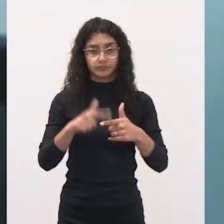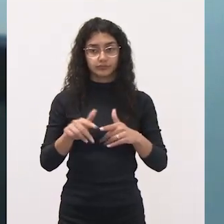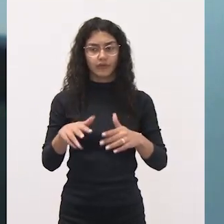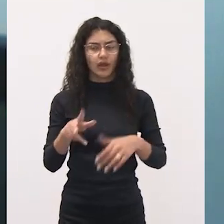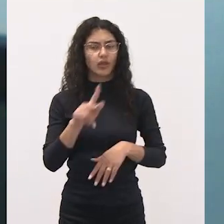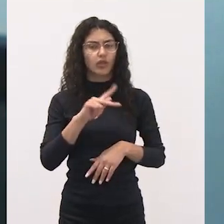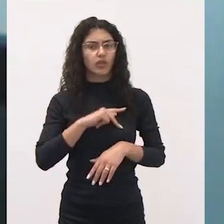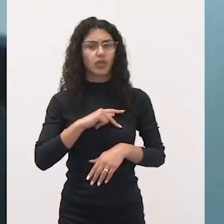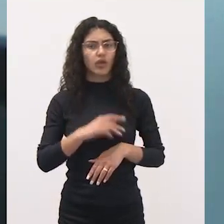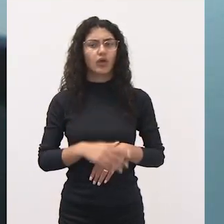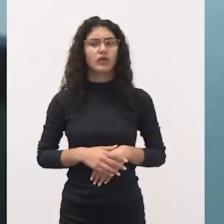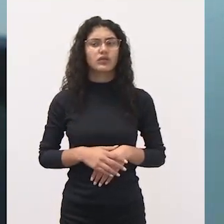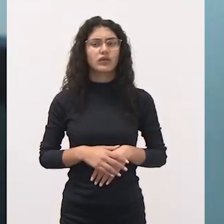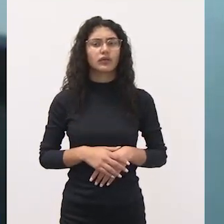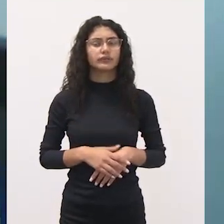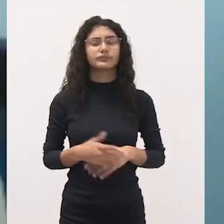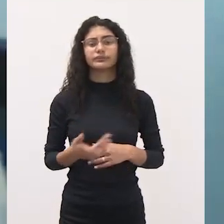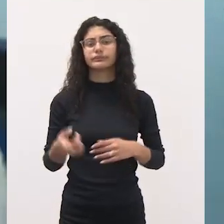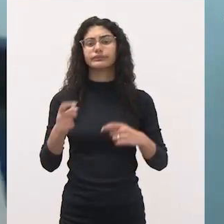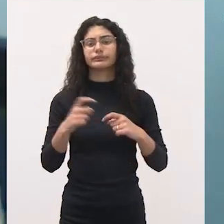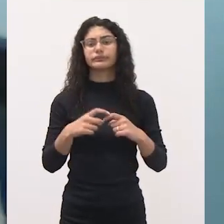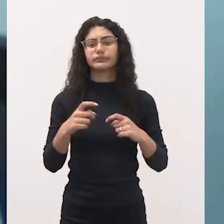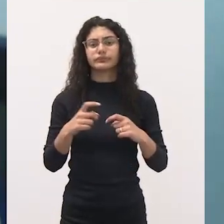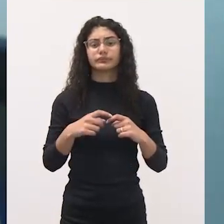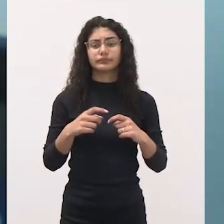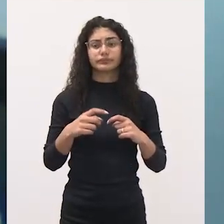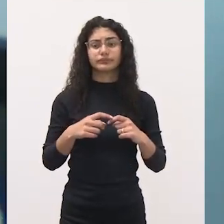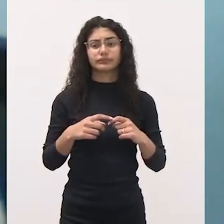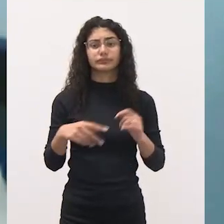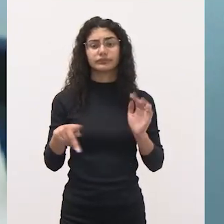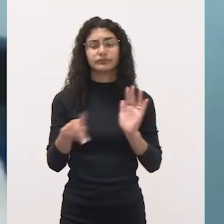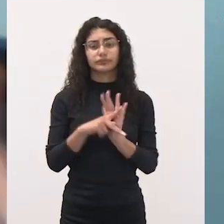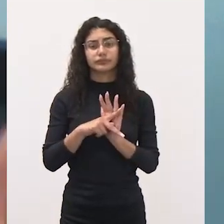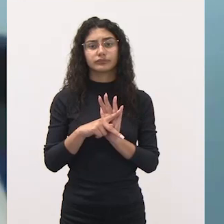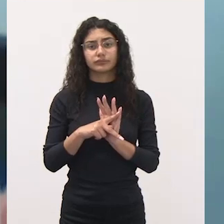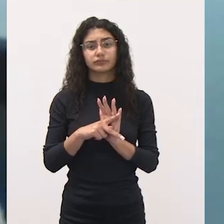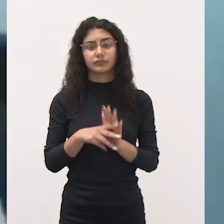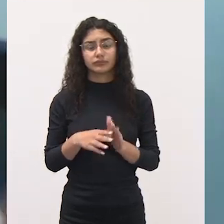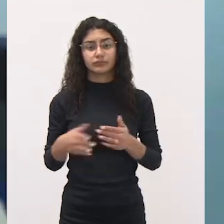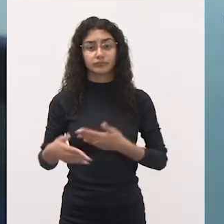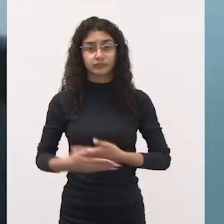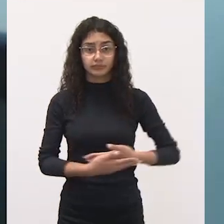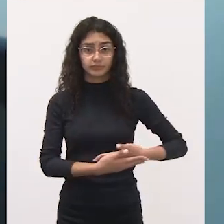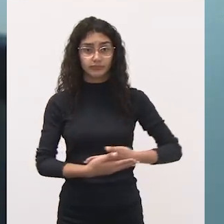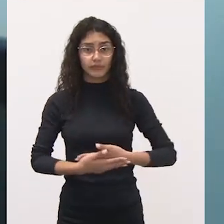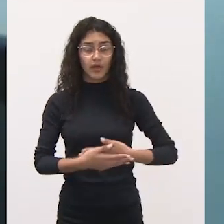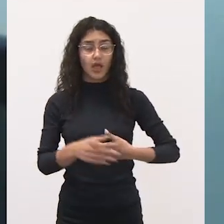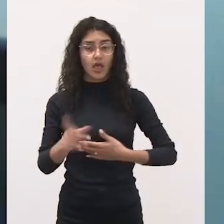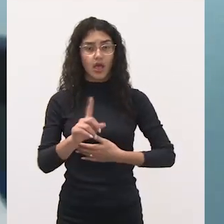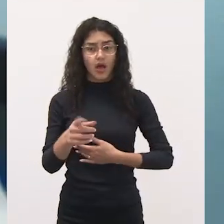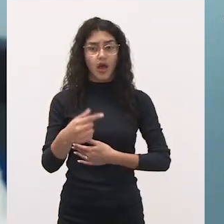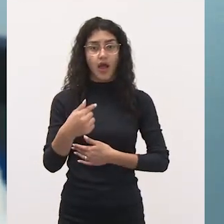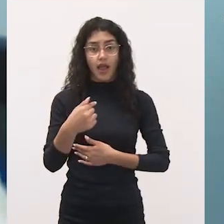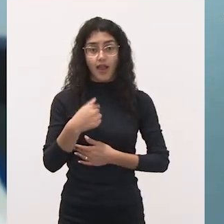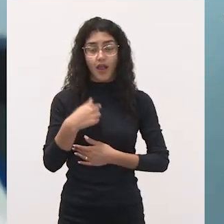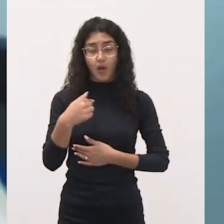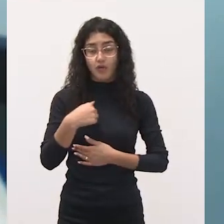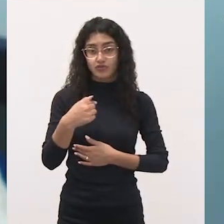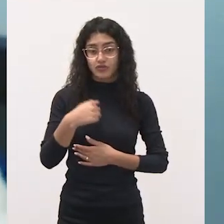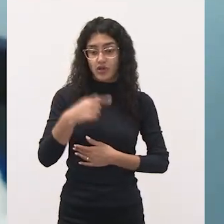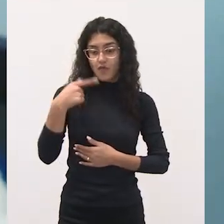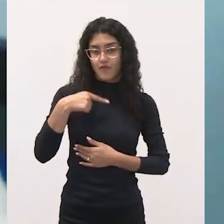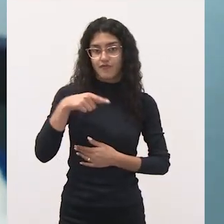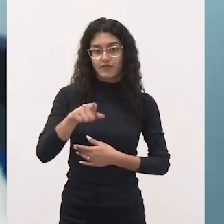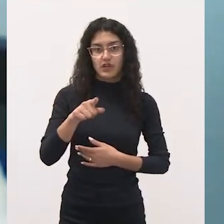nossa, mas esses obstetras... Não, elas aqui, de onde eu venho, é que as pessoas